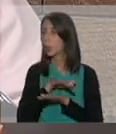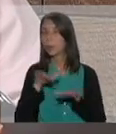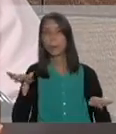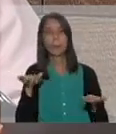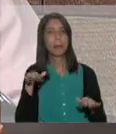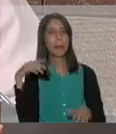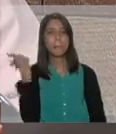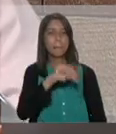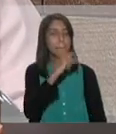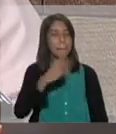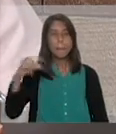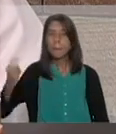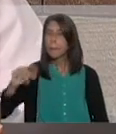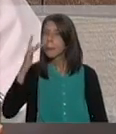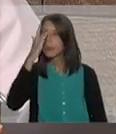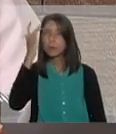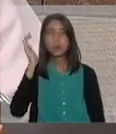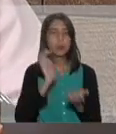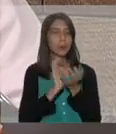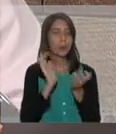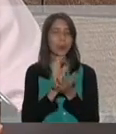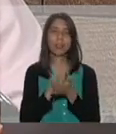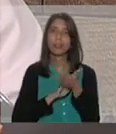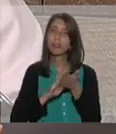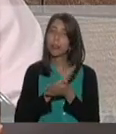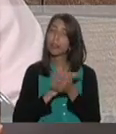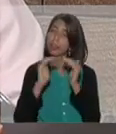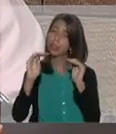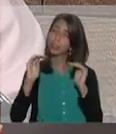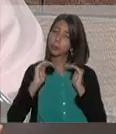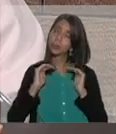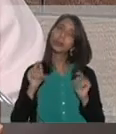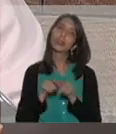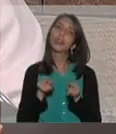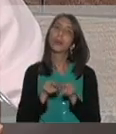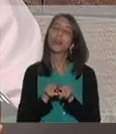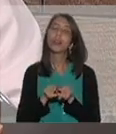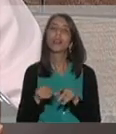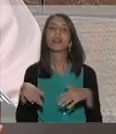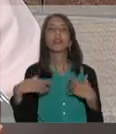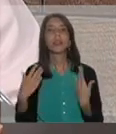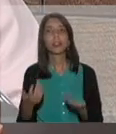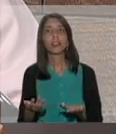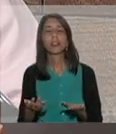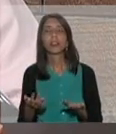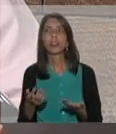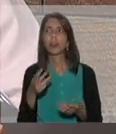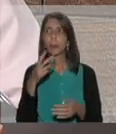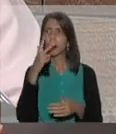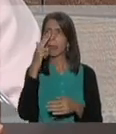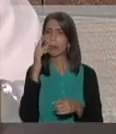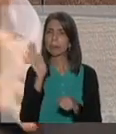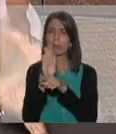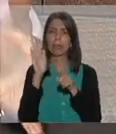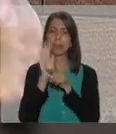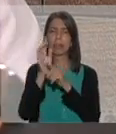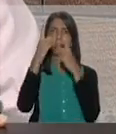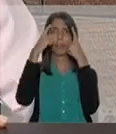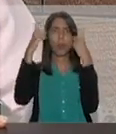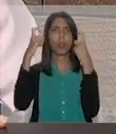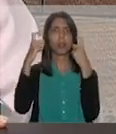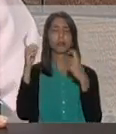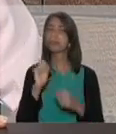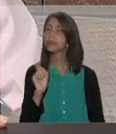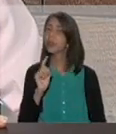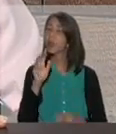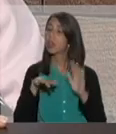determinante. Nunca mais ele bateu em mais ninguém da turma. E passou a me respeitar. Aí, se é